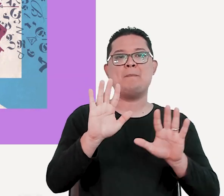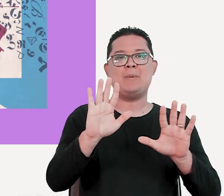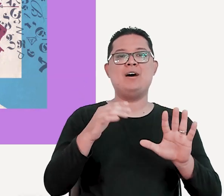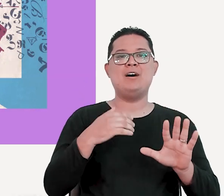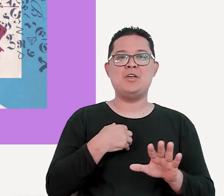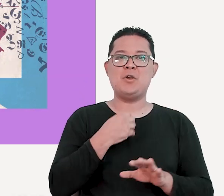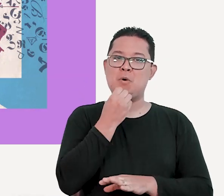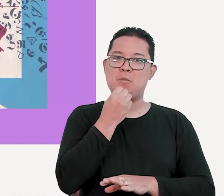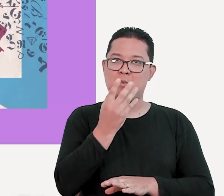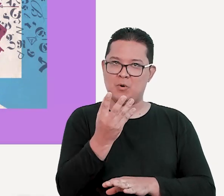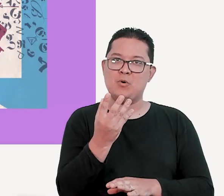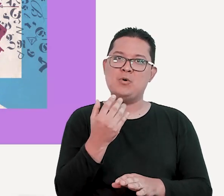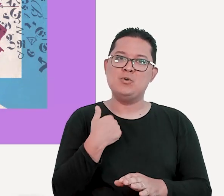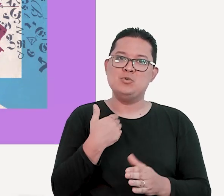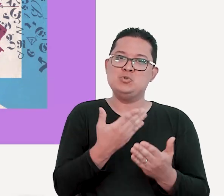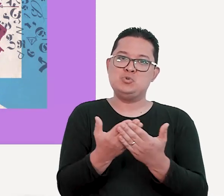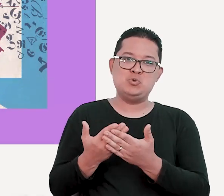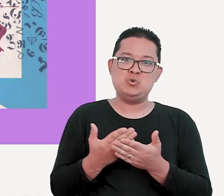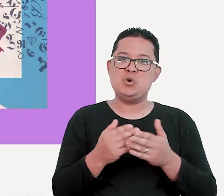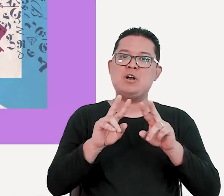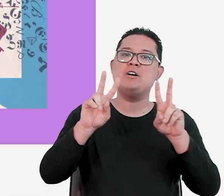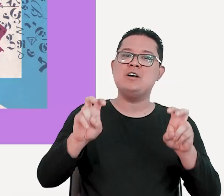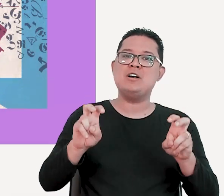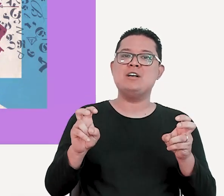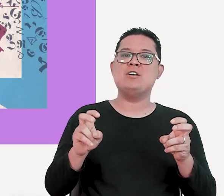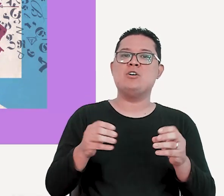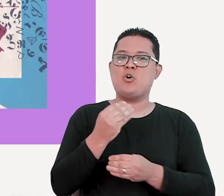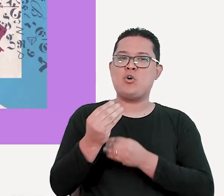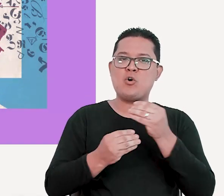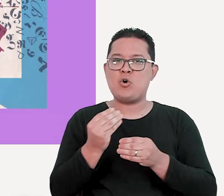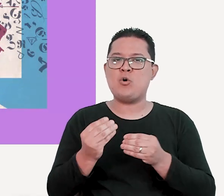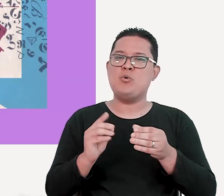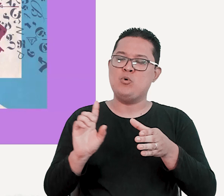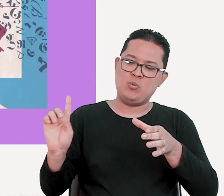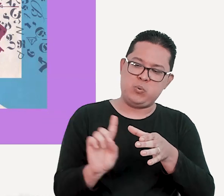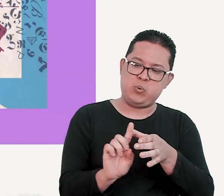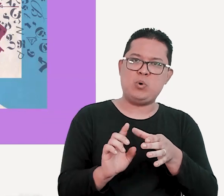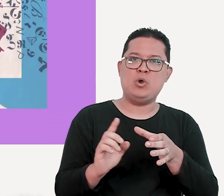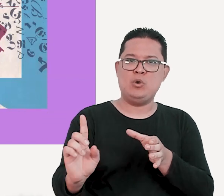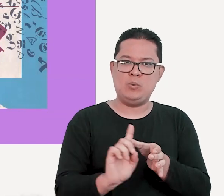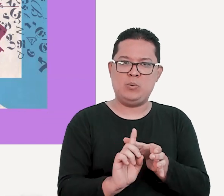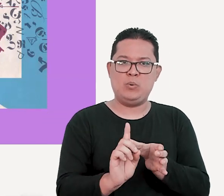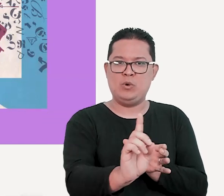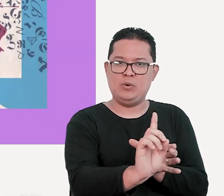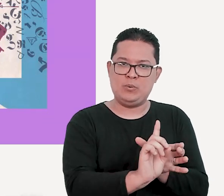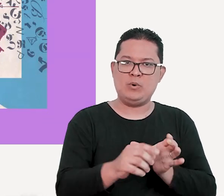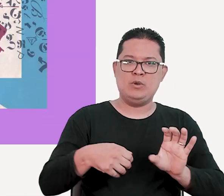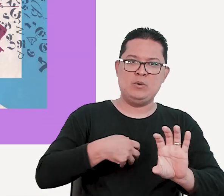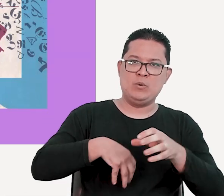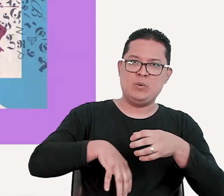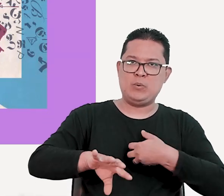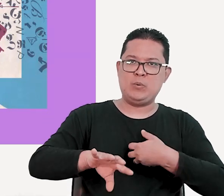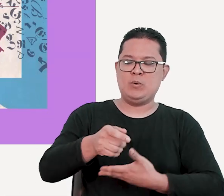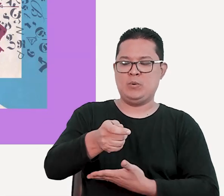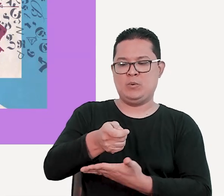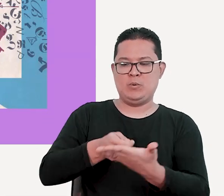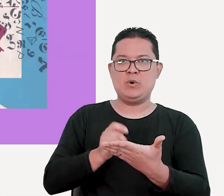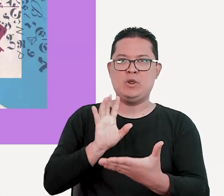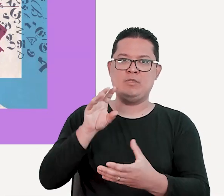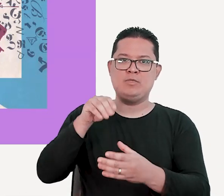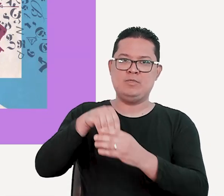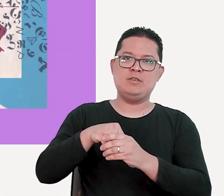inclusividade e empatia, e é por isso que eu estou nesse grupo também da Entem, que é a empresa que eu trabalho lá em